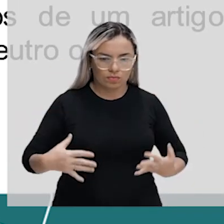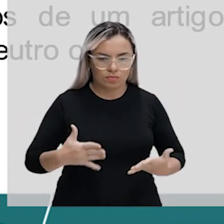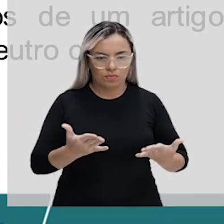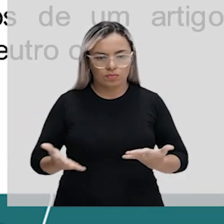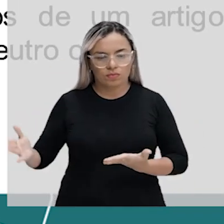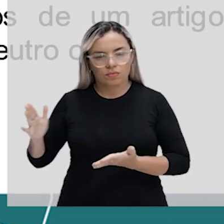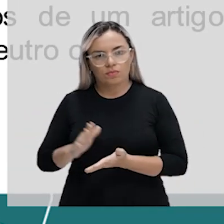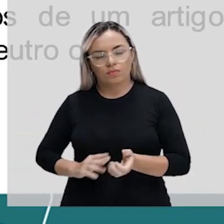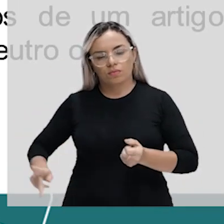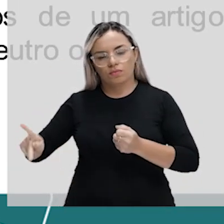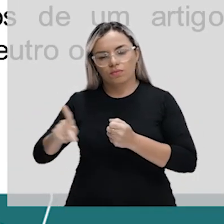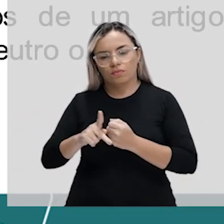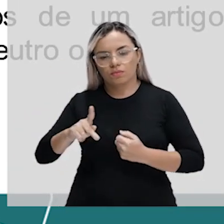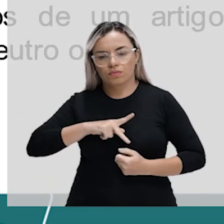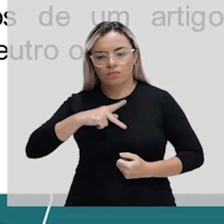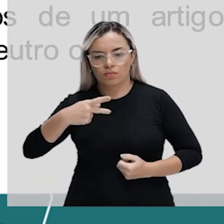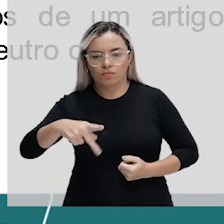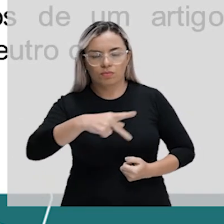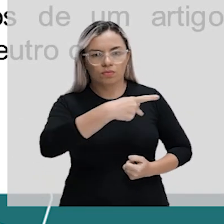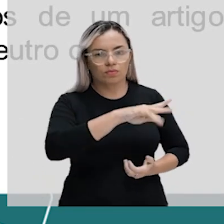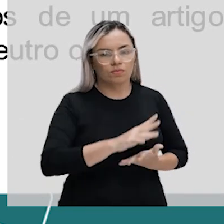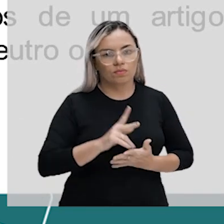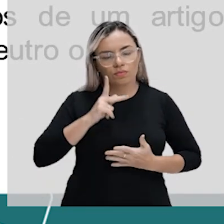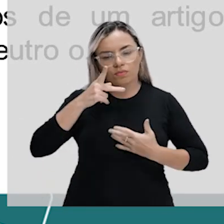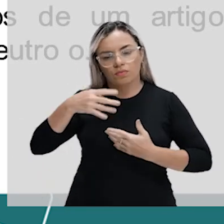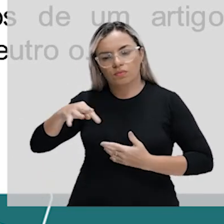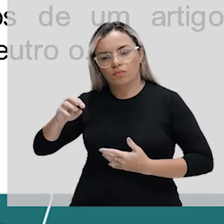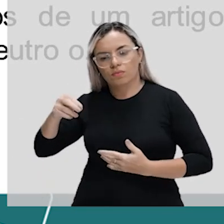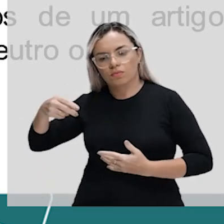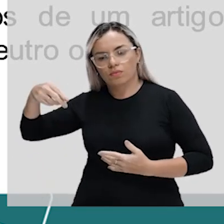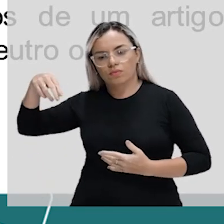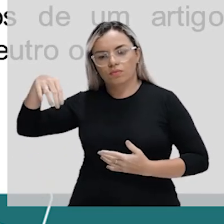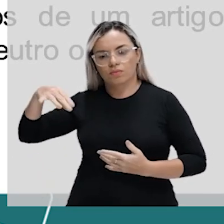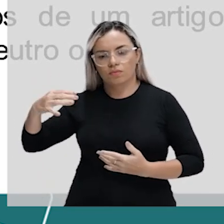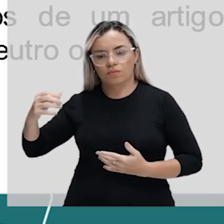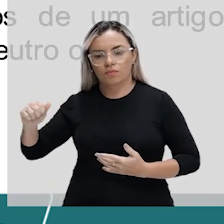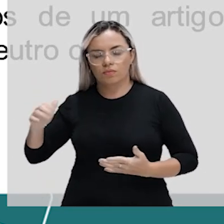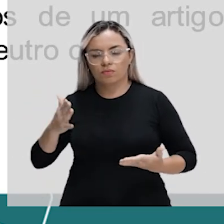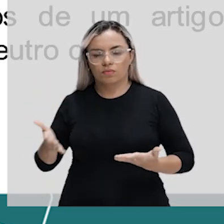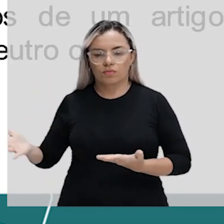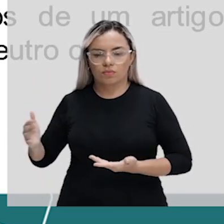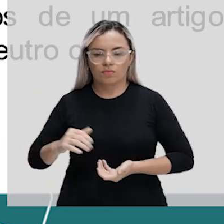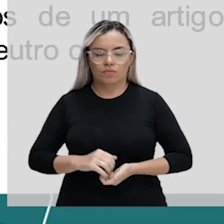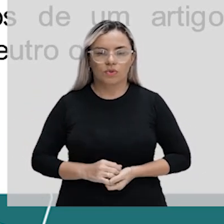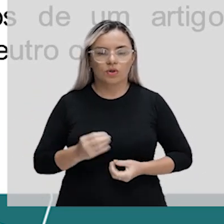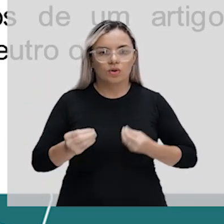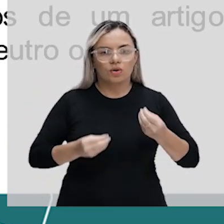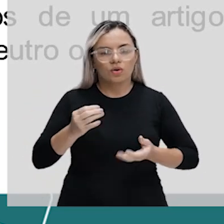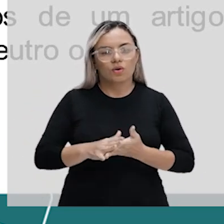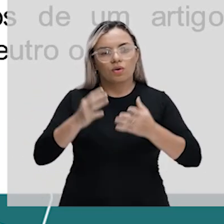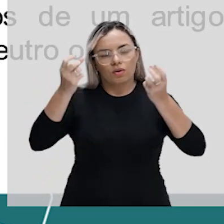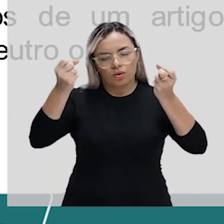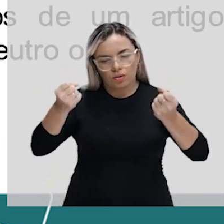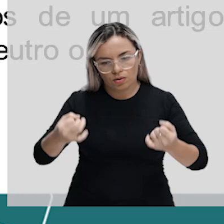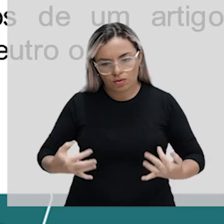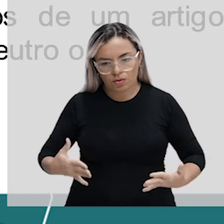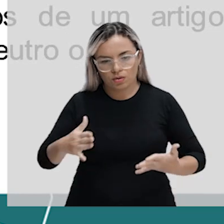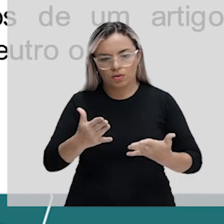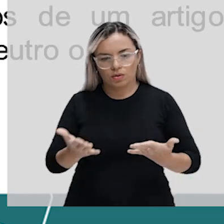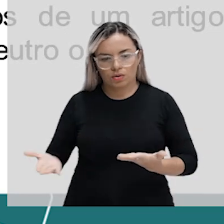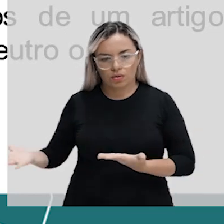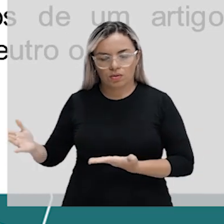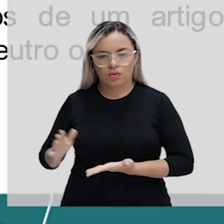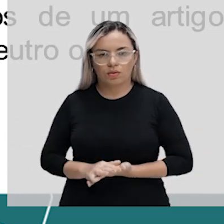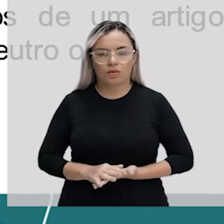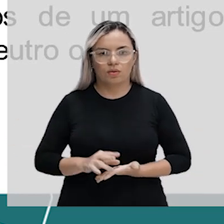pronombres possessivos de forma tônica. Nós estávamos falando dos átonos. Vamos ver agora como é que funciona de forma tônica.